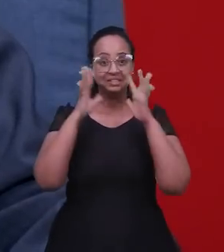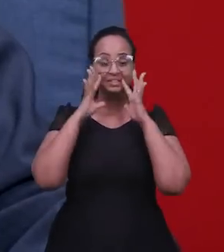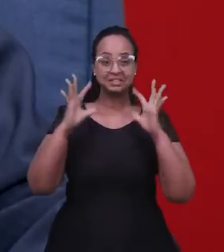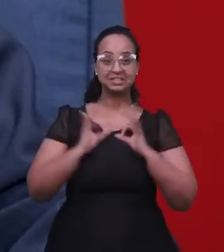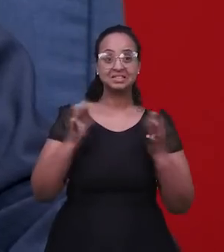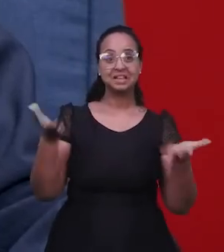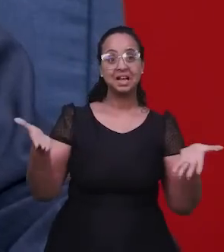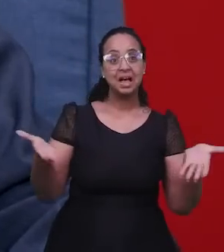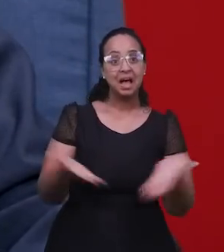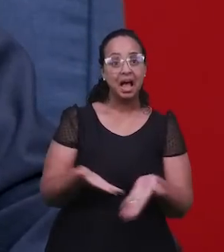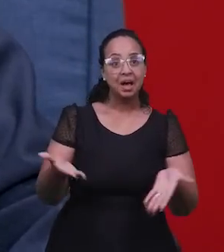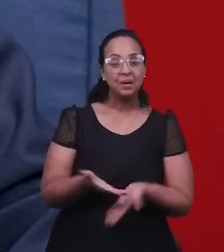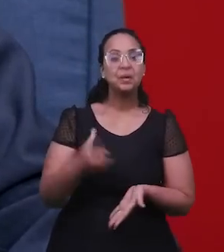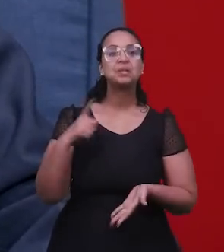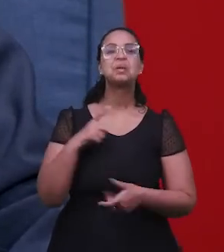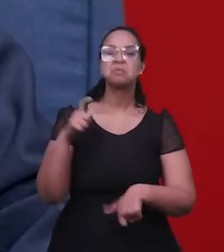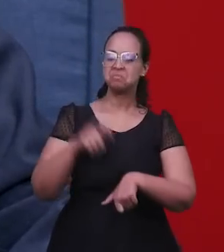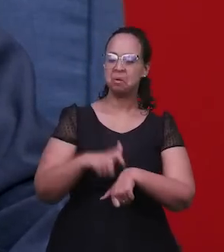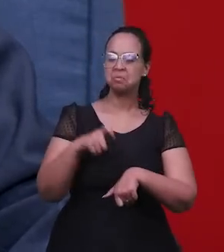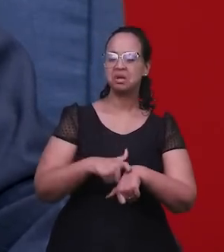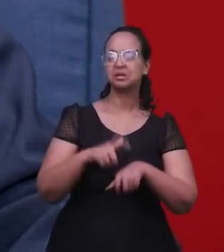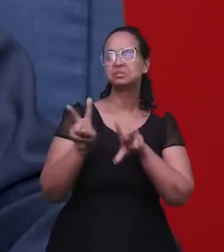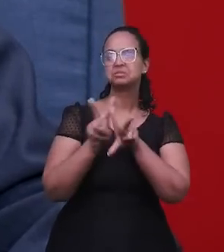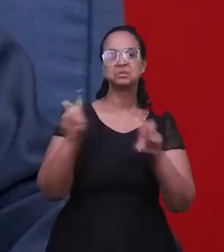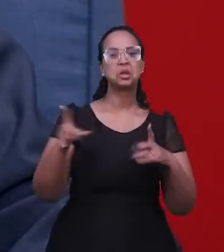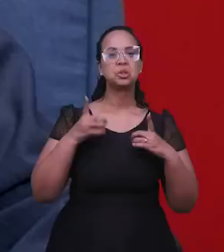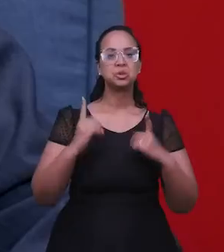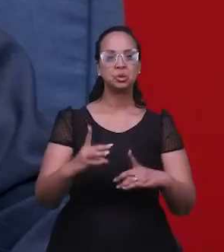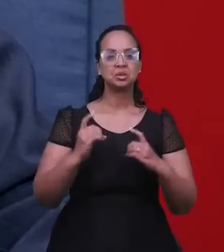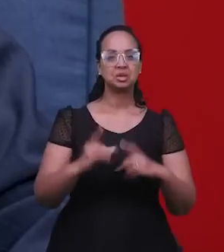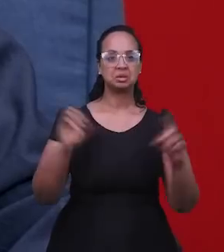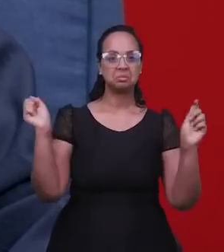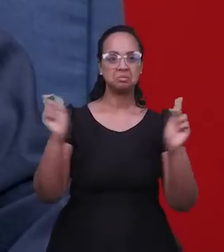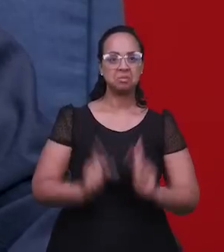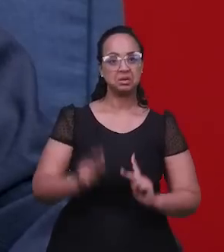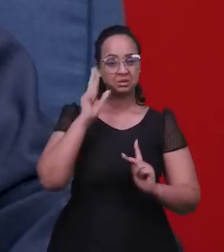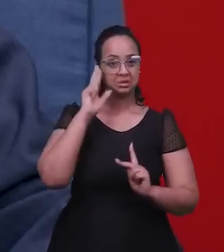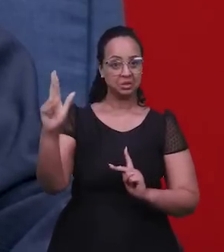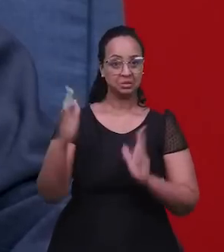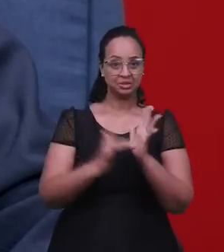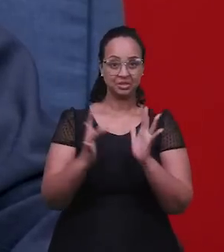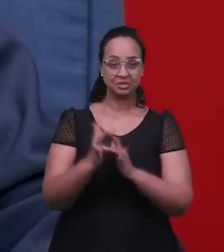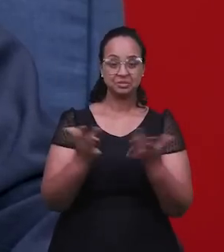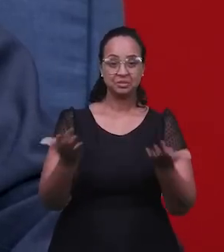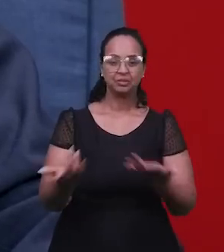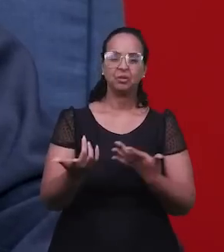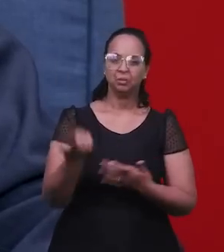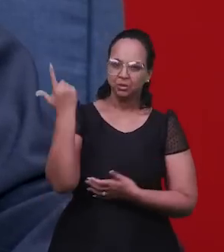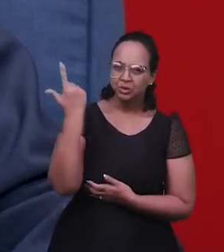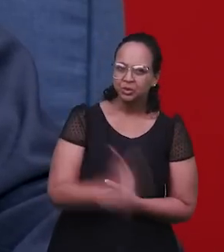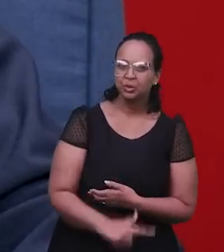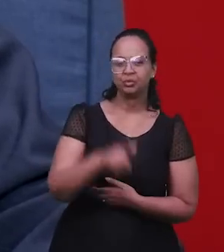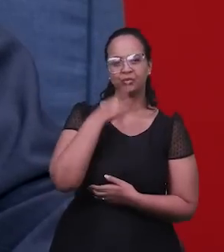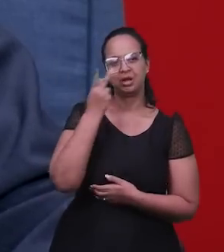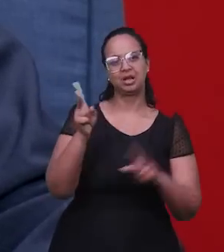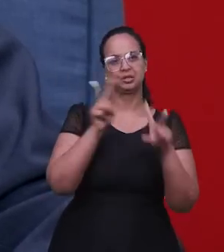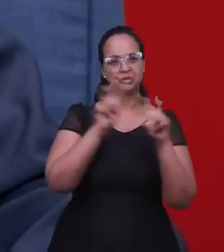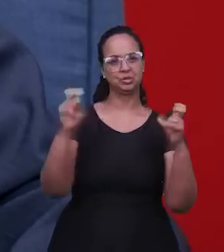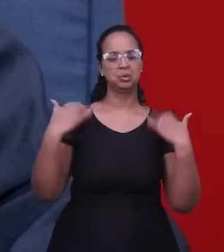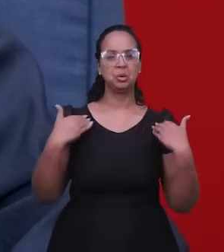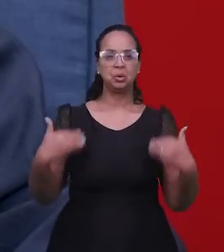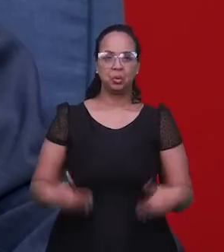programa de Momentos da Doutrina com a paz do Senhor. Nós vamos voltar a abordar o assunto de